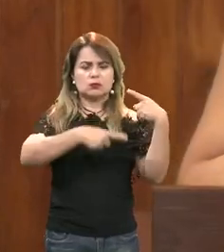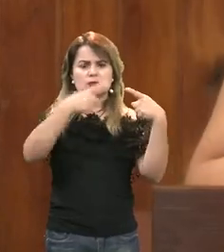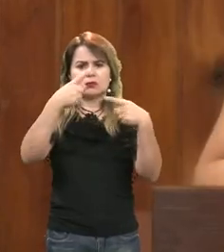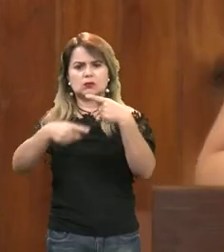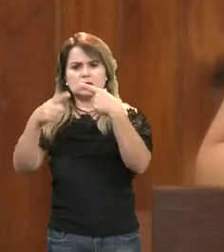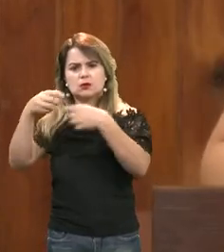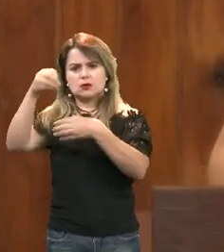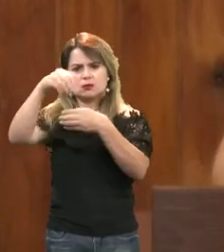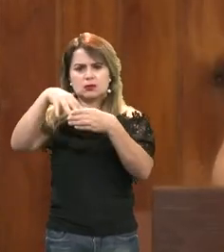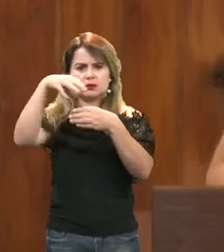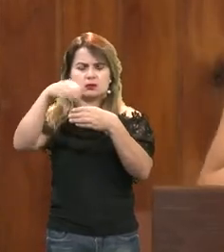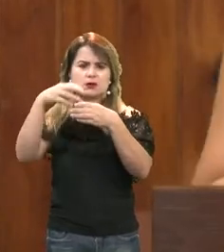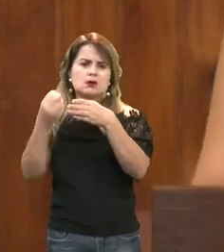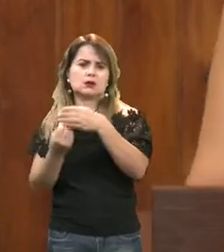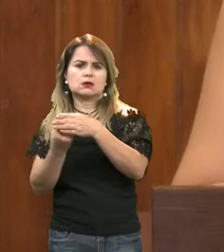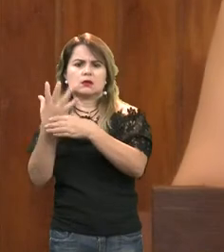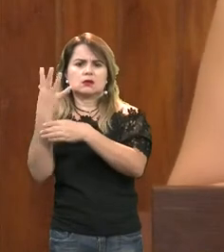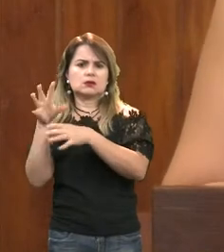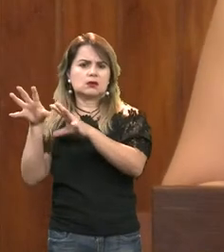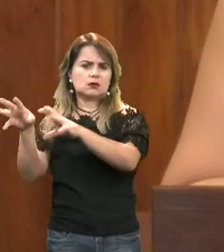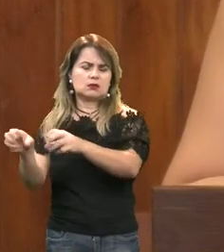o cultivo, a extração.